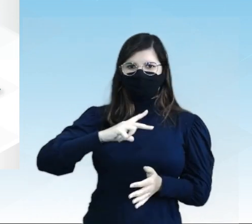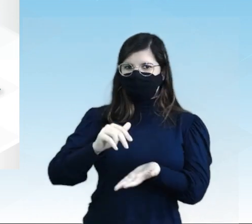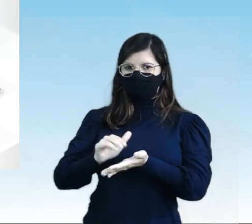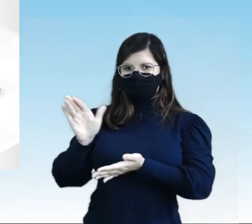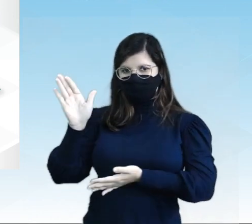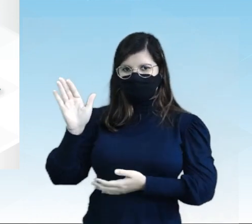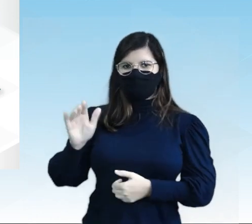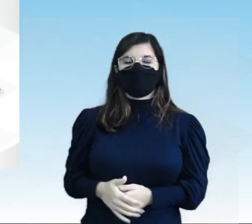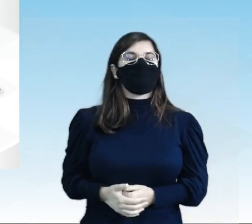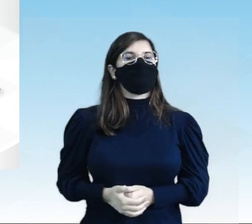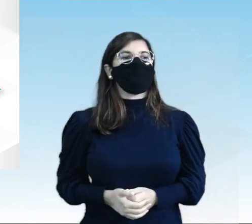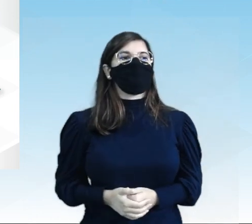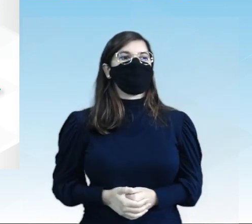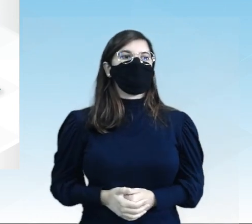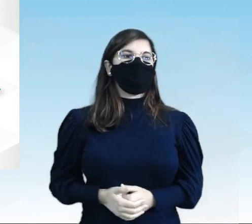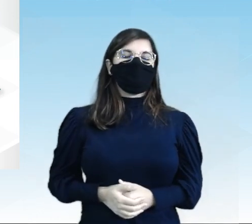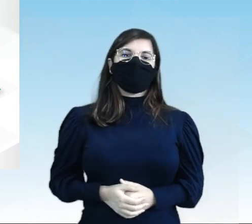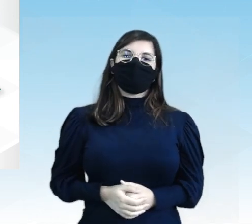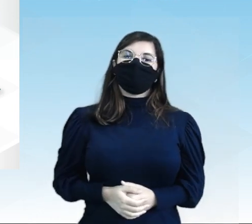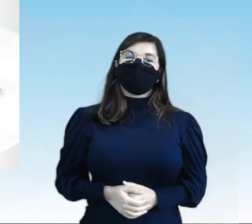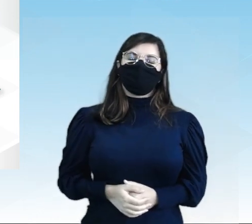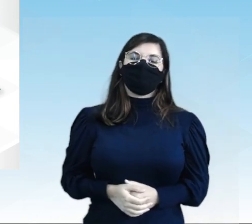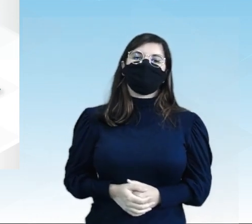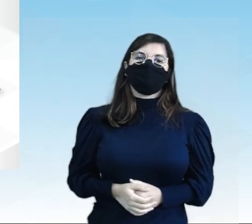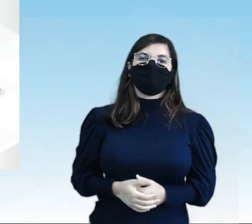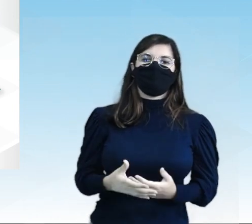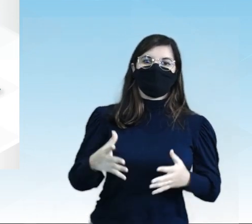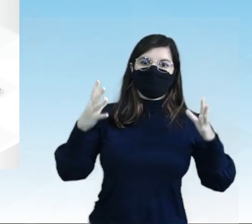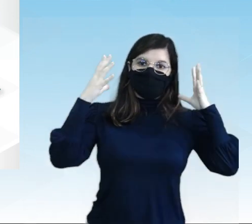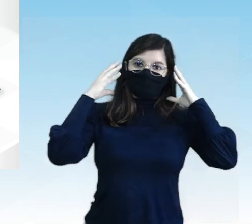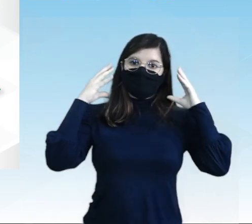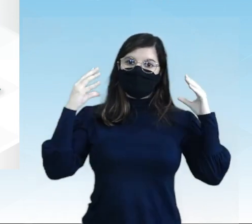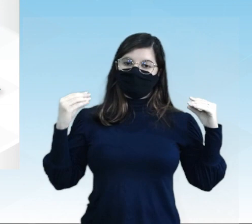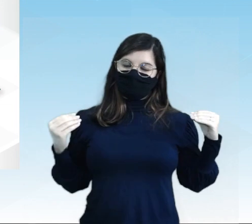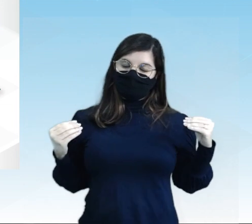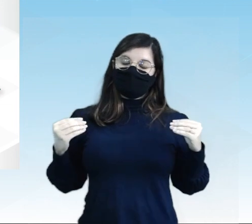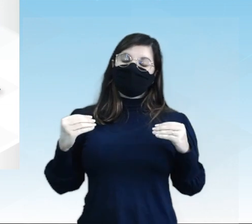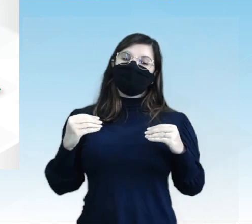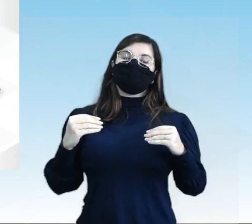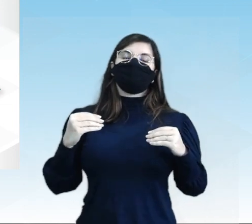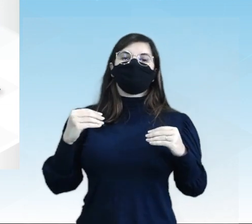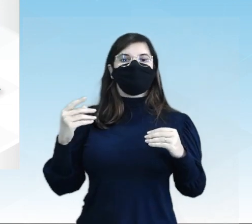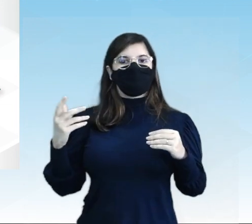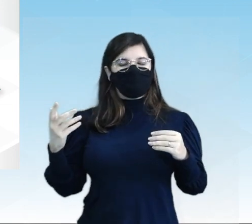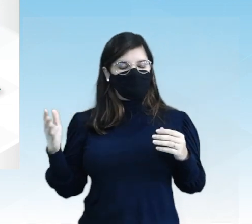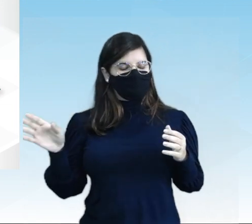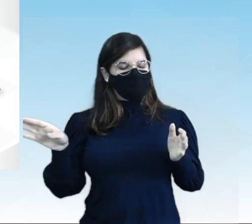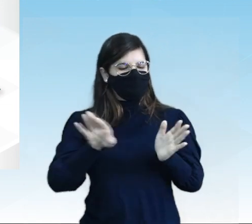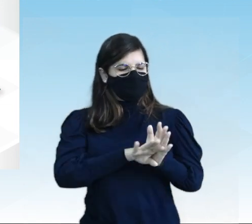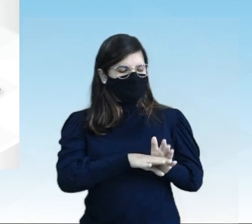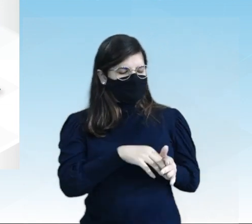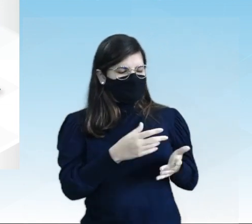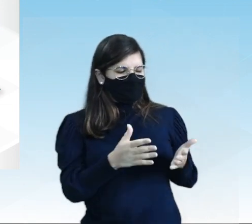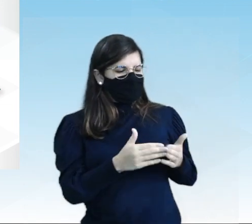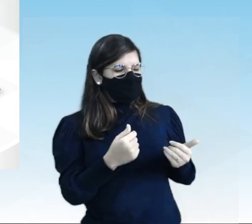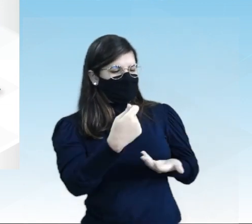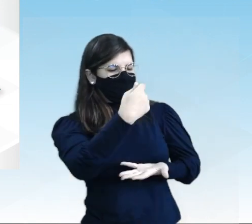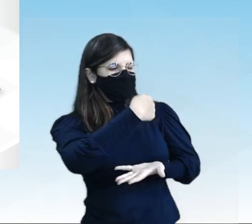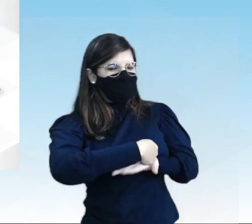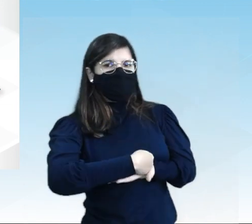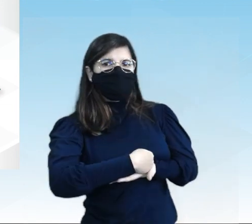Beleza então nada mais do que isso os holandeses foram lá né foram cobrar um novo